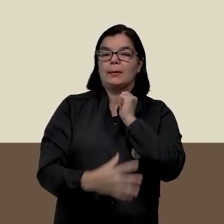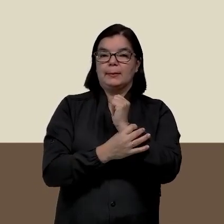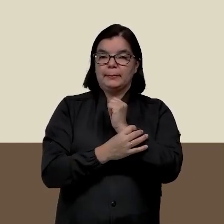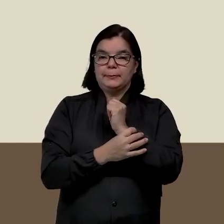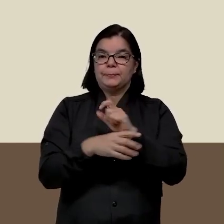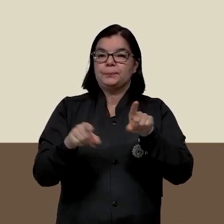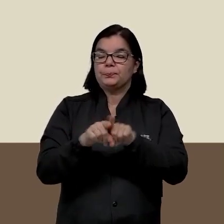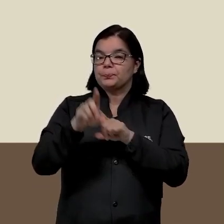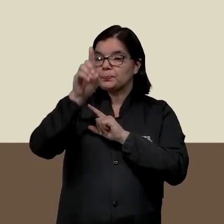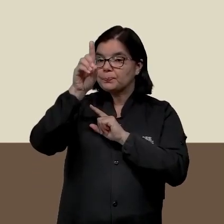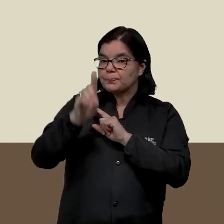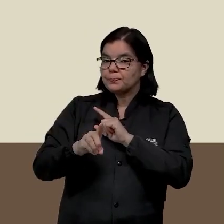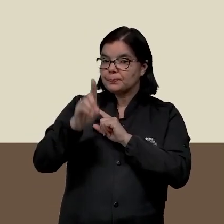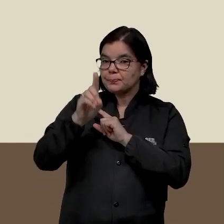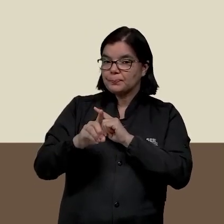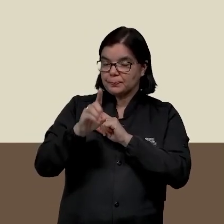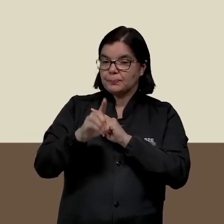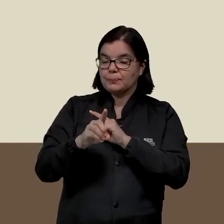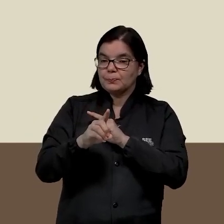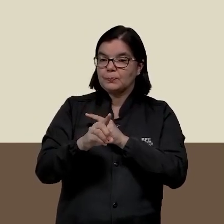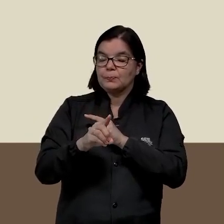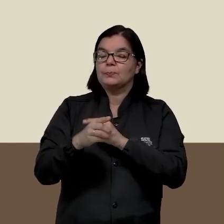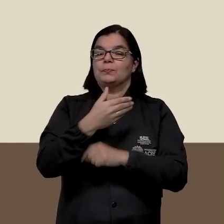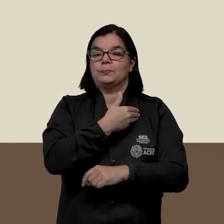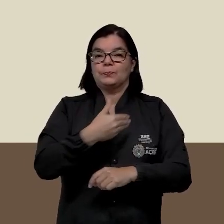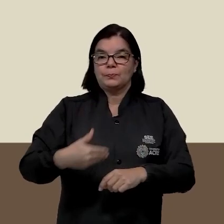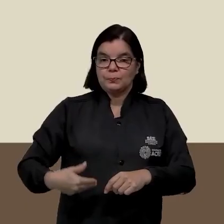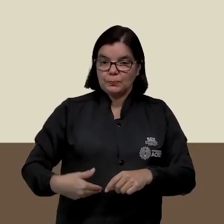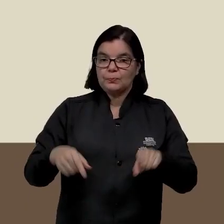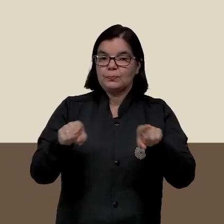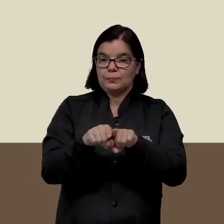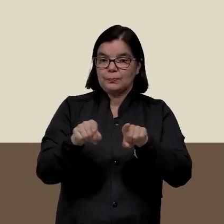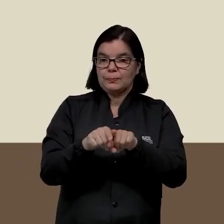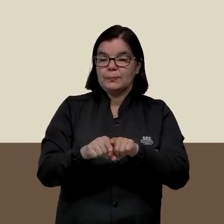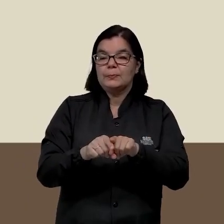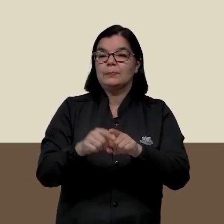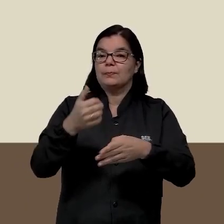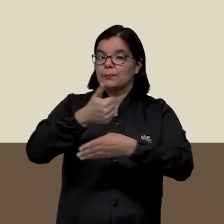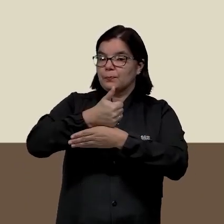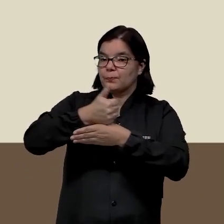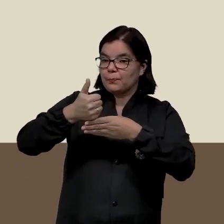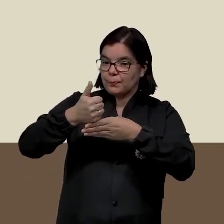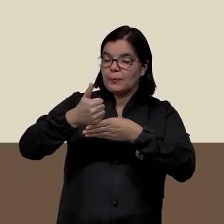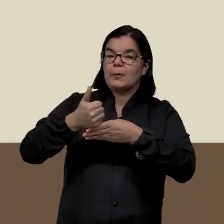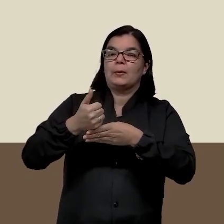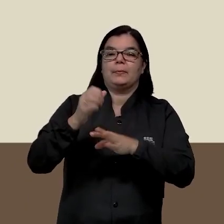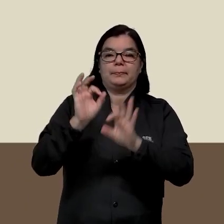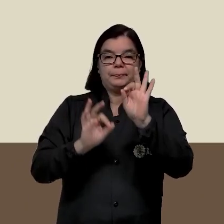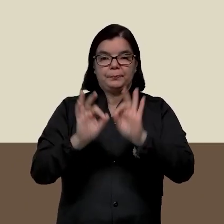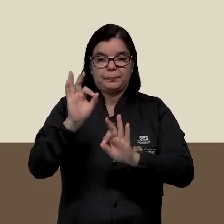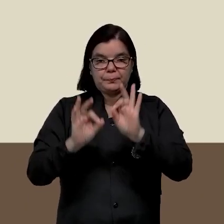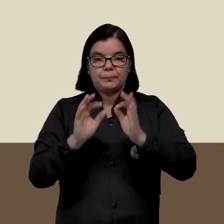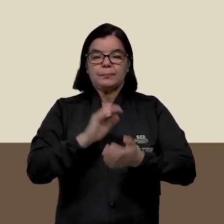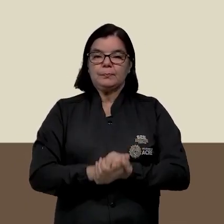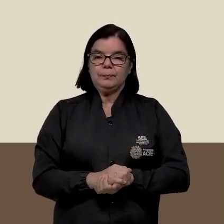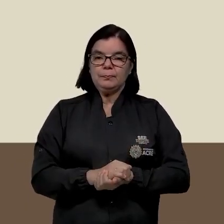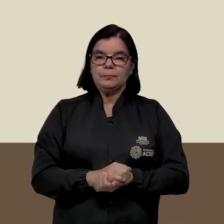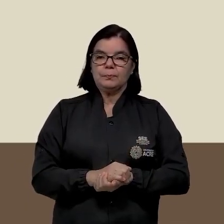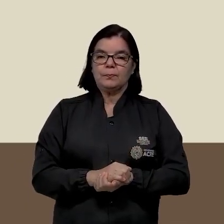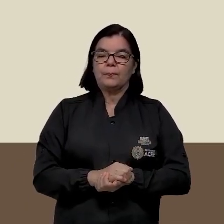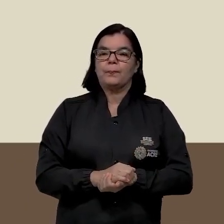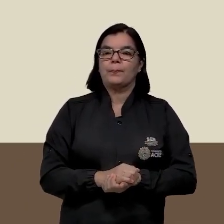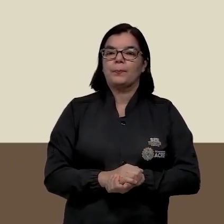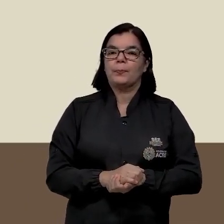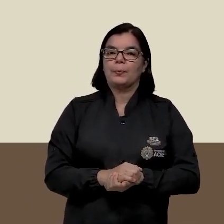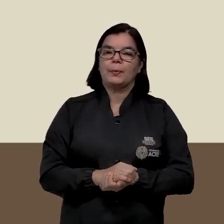os direitos patrimoniais e os direitos morais, formados ou seja,